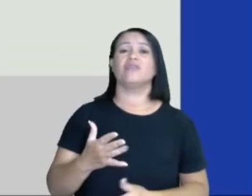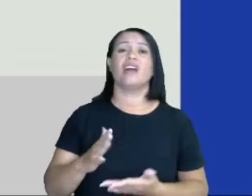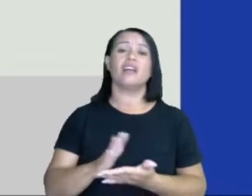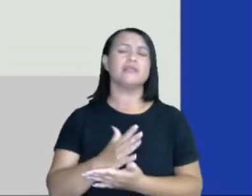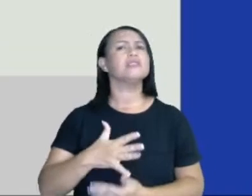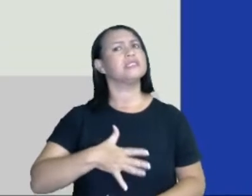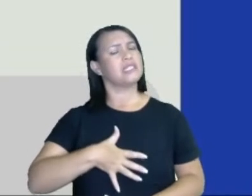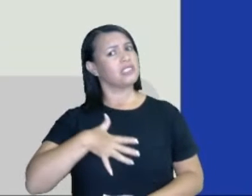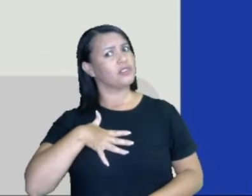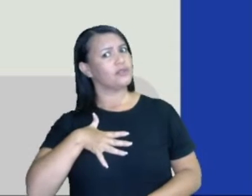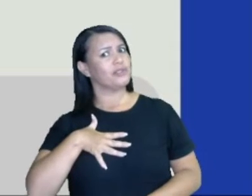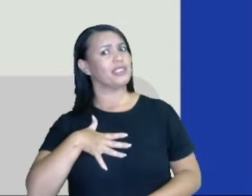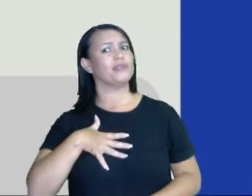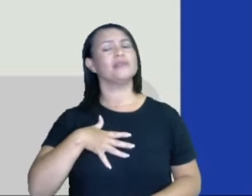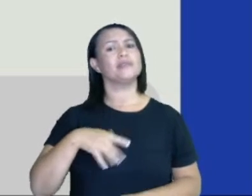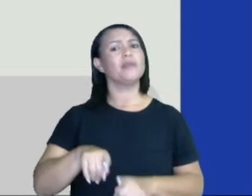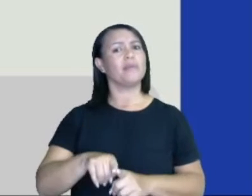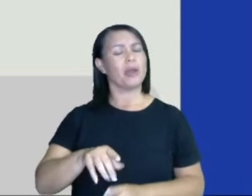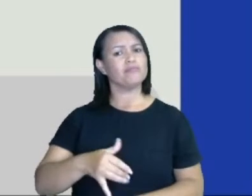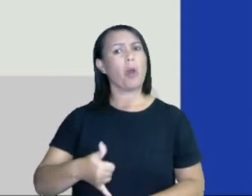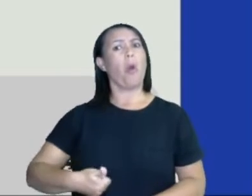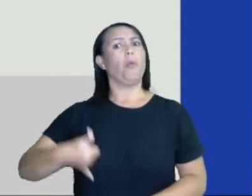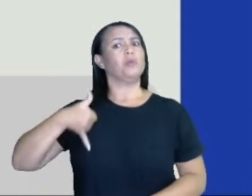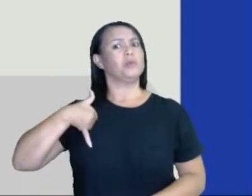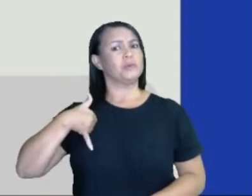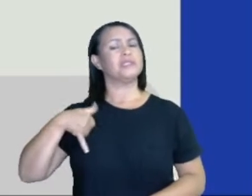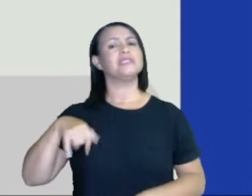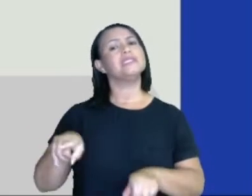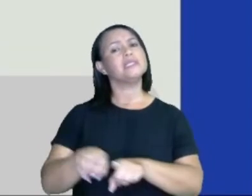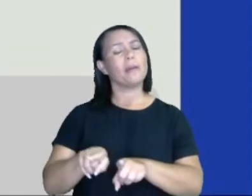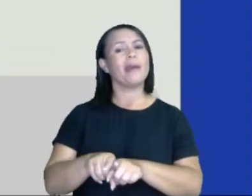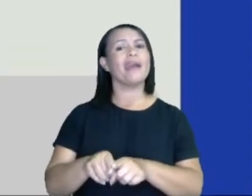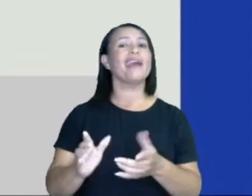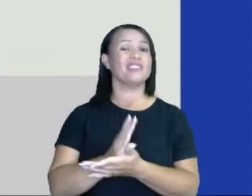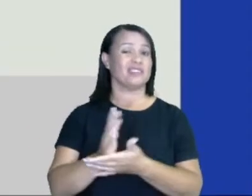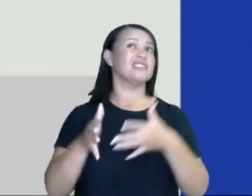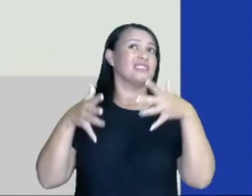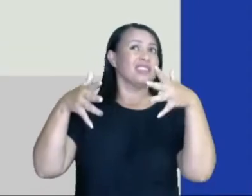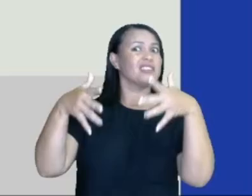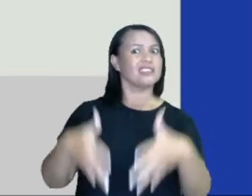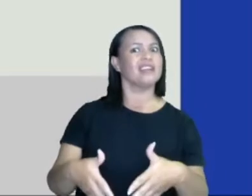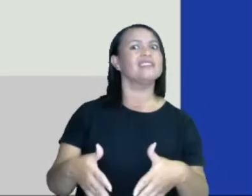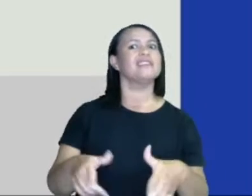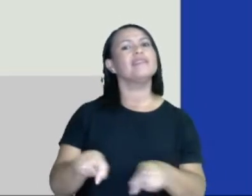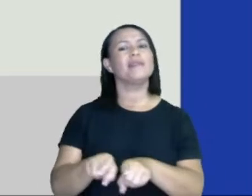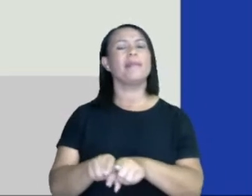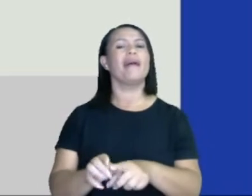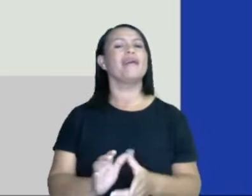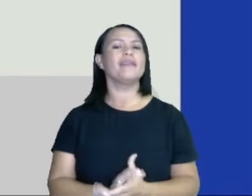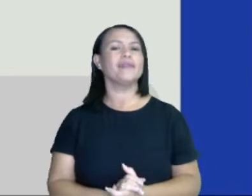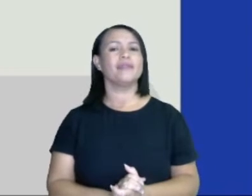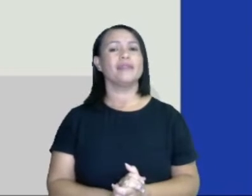Satisfeito, orgulhoso. Aburrido, que é chateado, como eu já tinha dito.